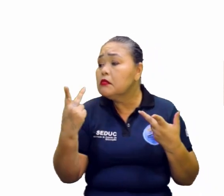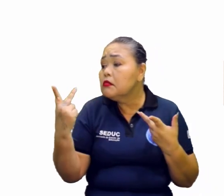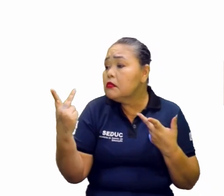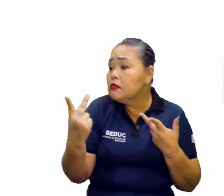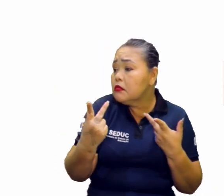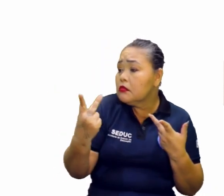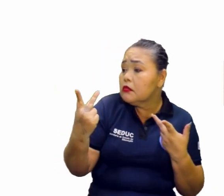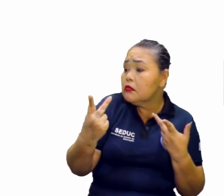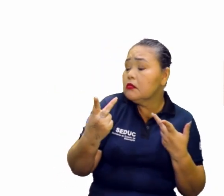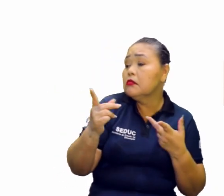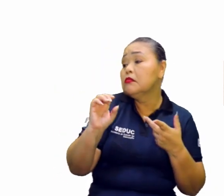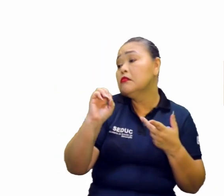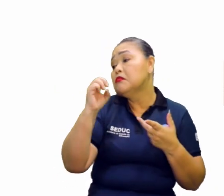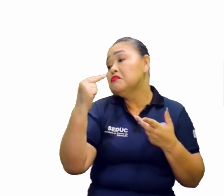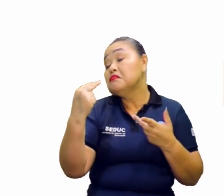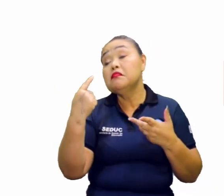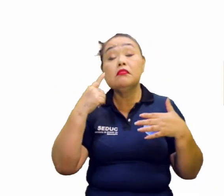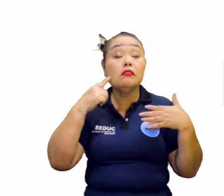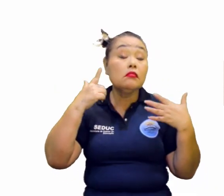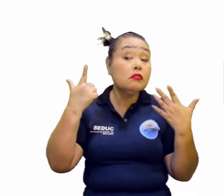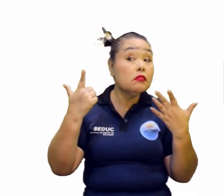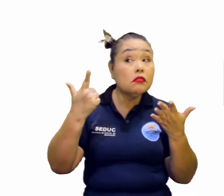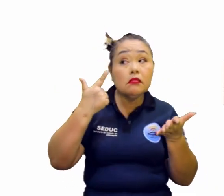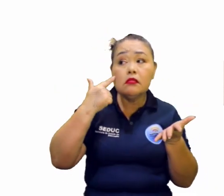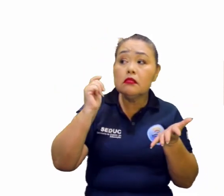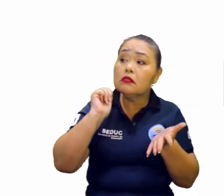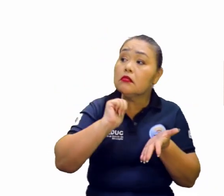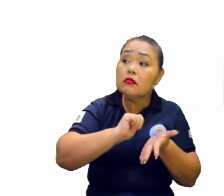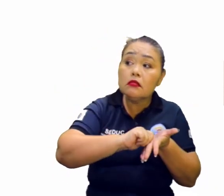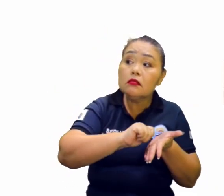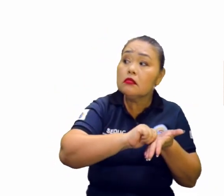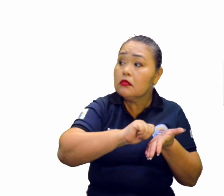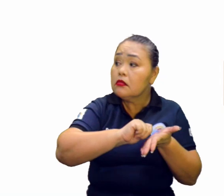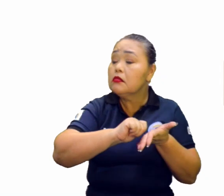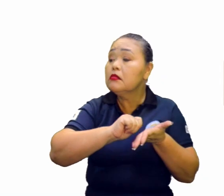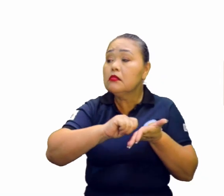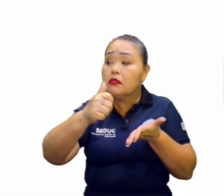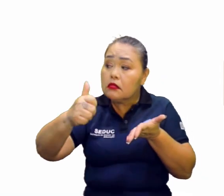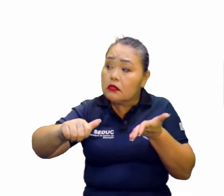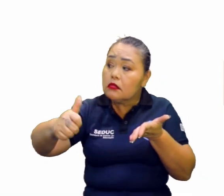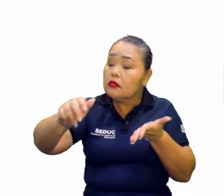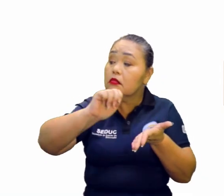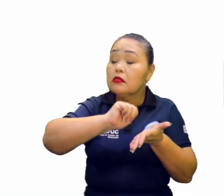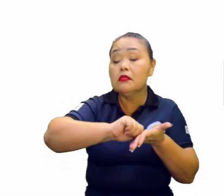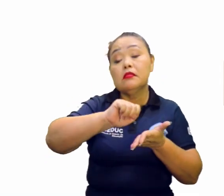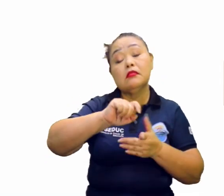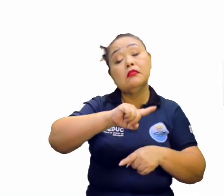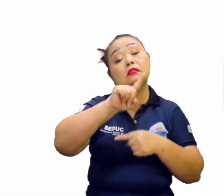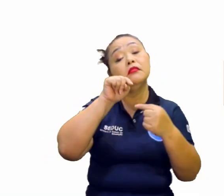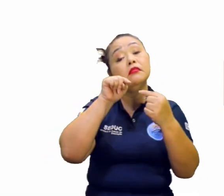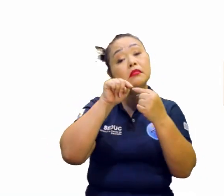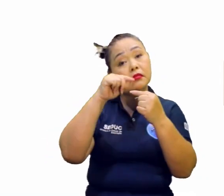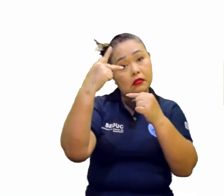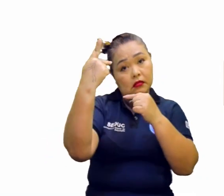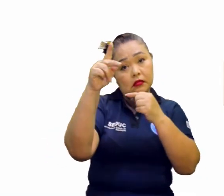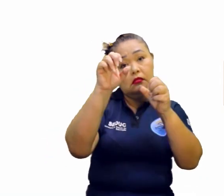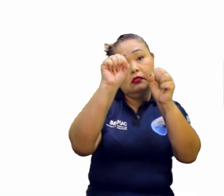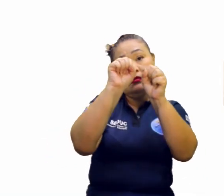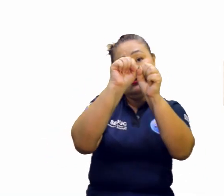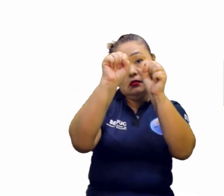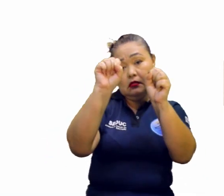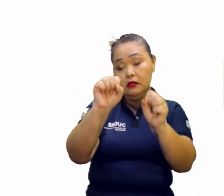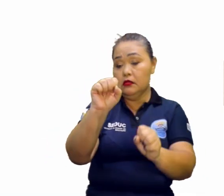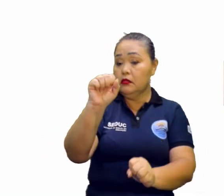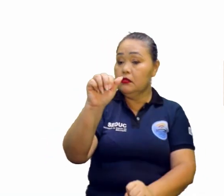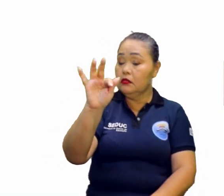ou, enfim, dependendo aí do objetivo do seu SAF, do atendimento da implantação desse